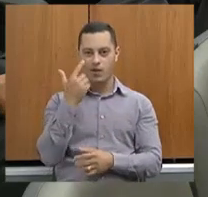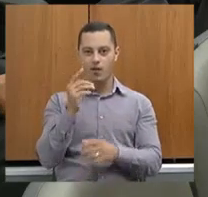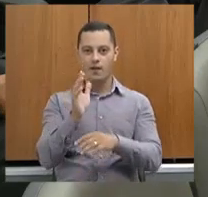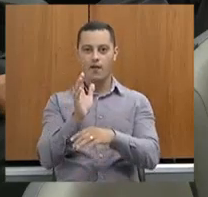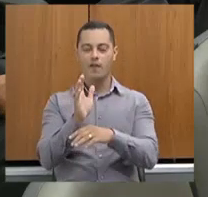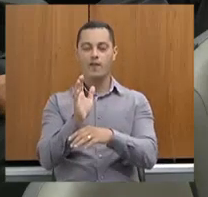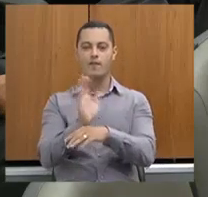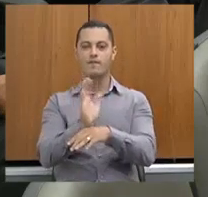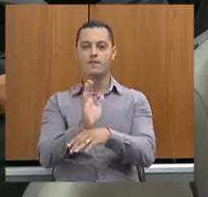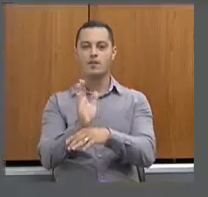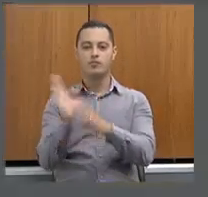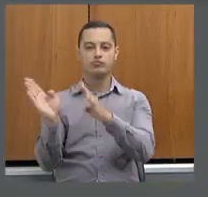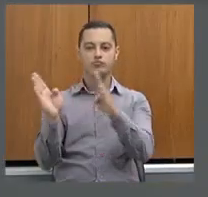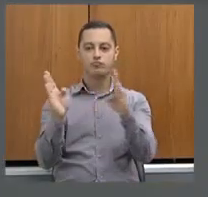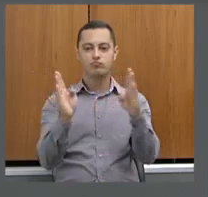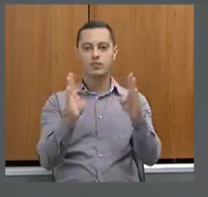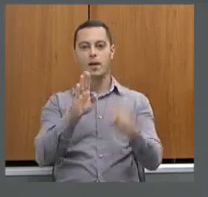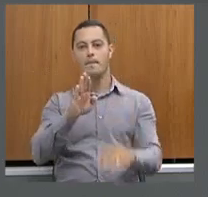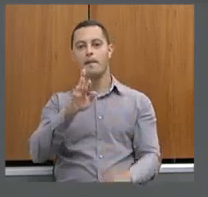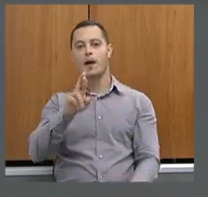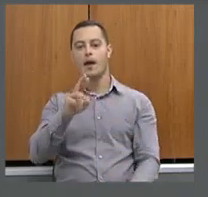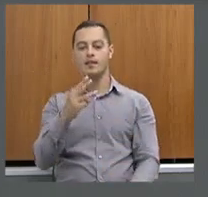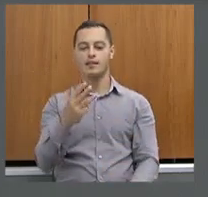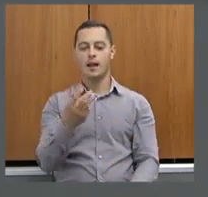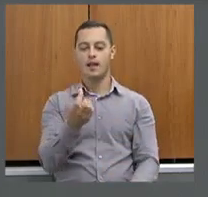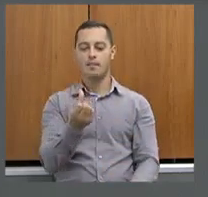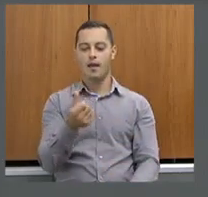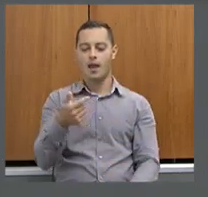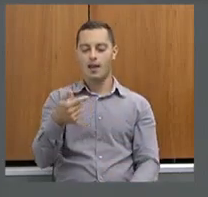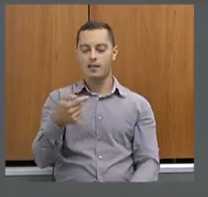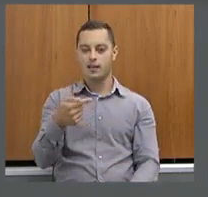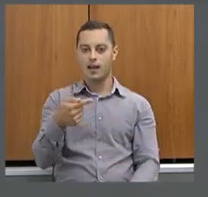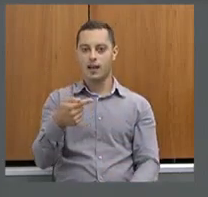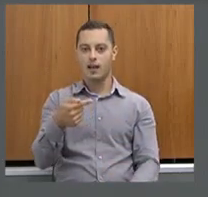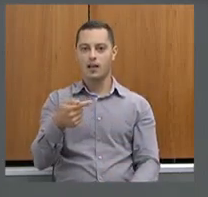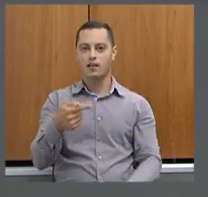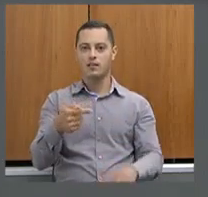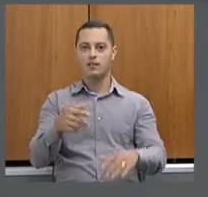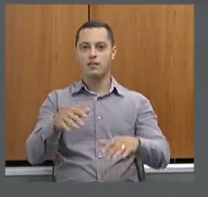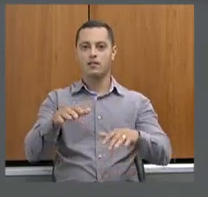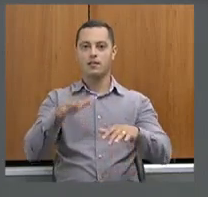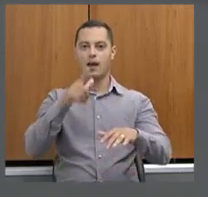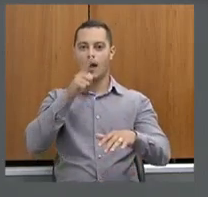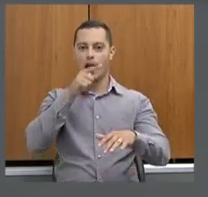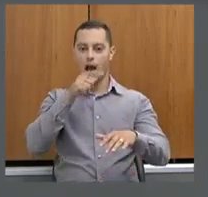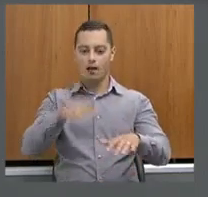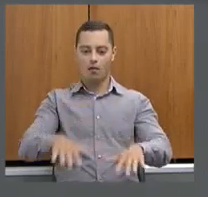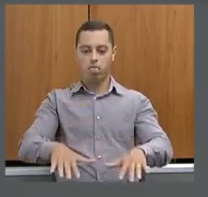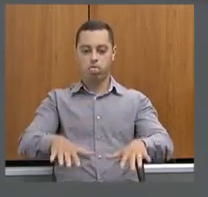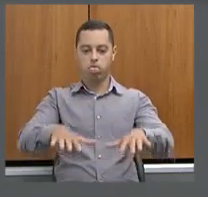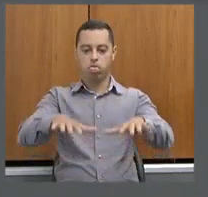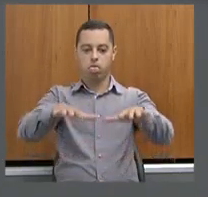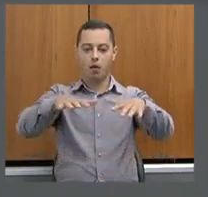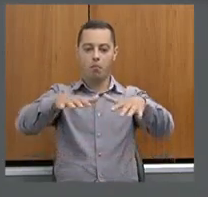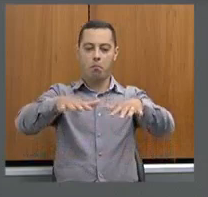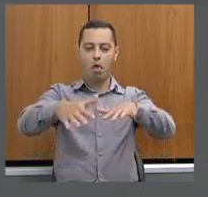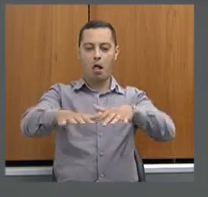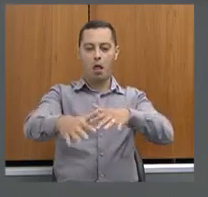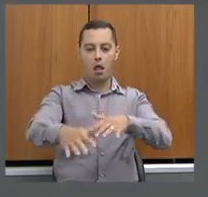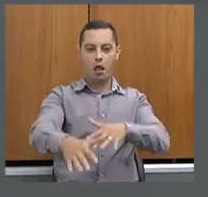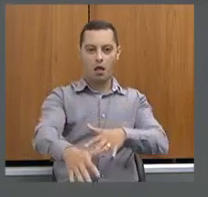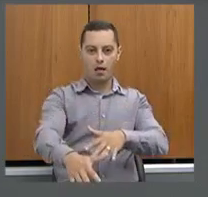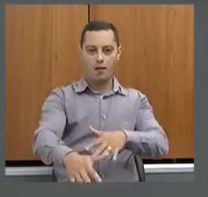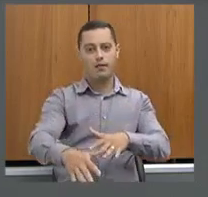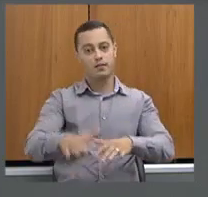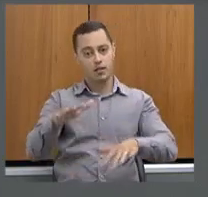br-367 Acaba de ser levada parte e não vai dar para passar carro por ali provavelmente vai ser vocês que